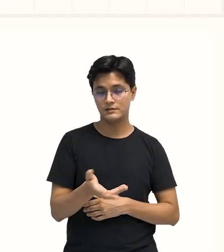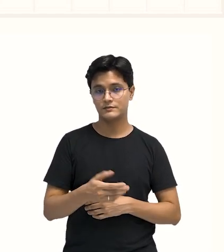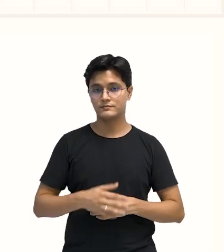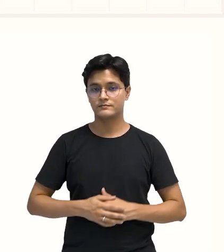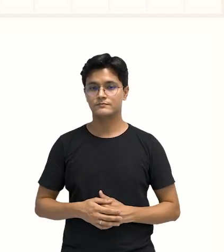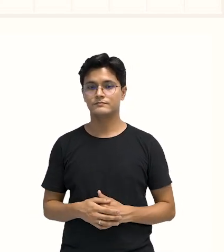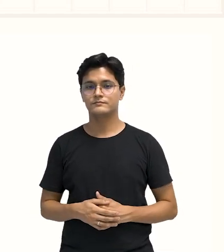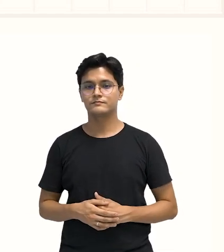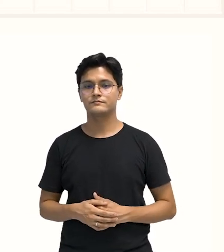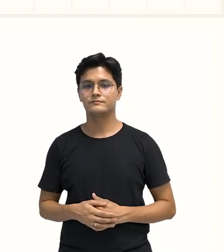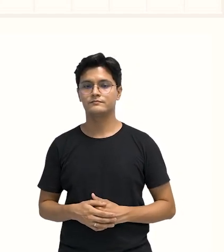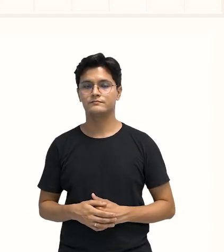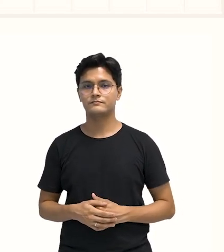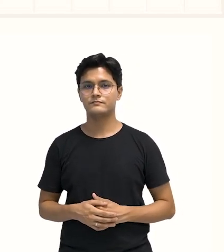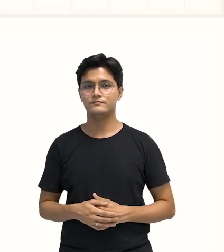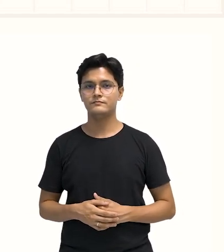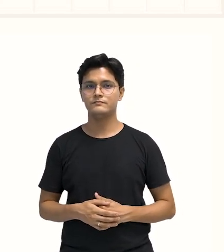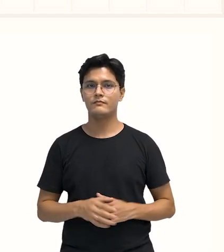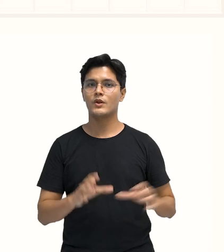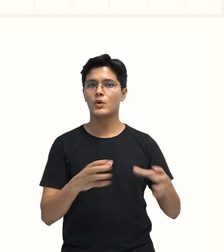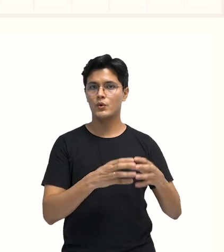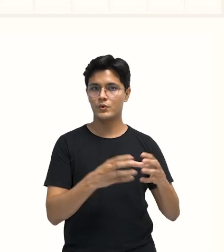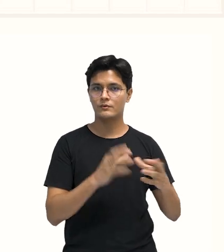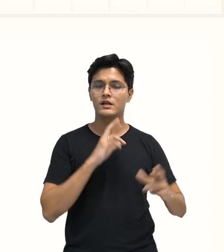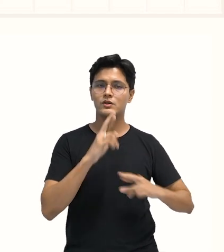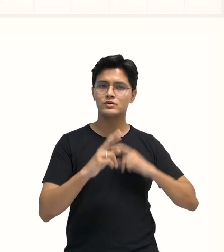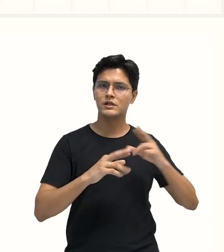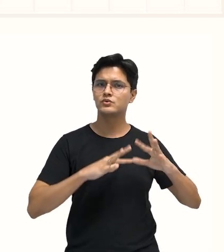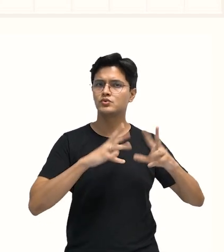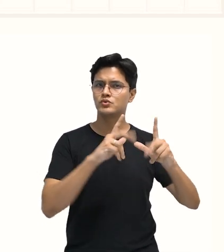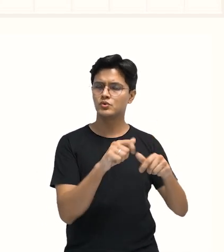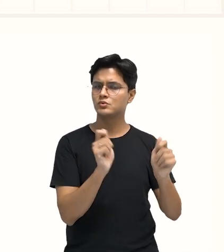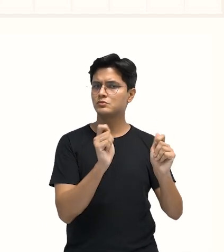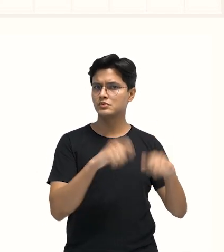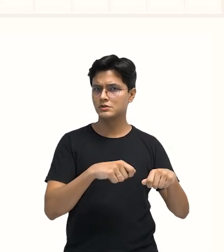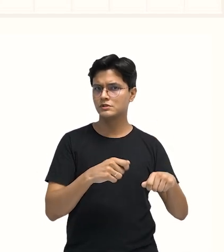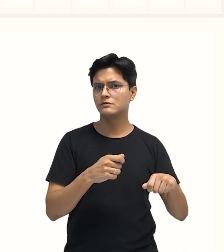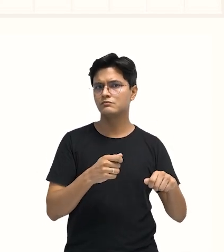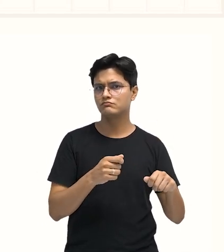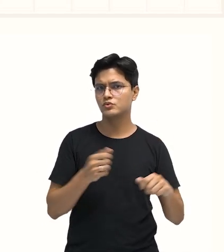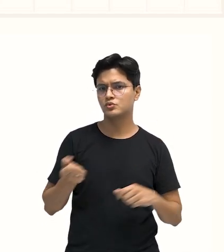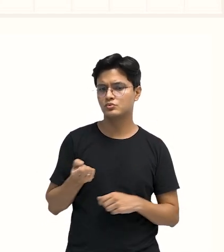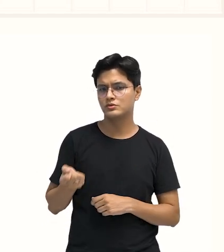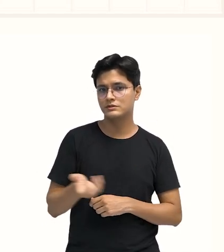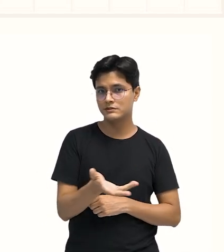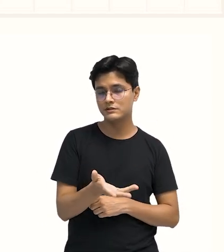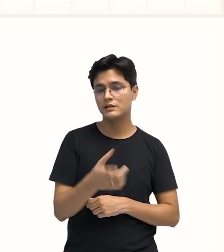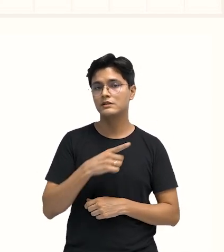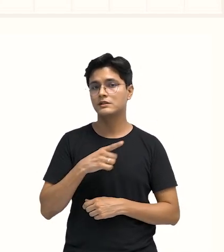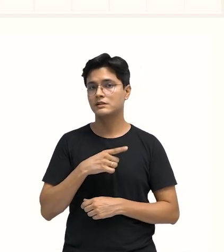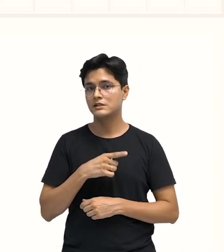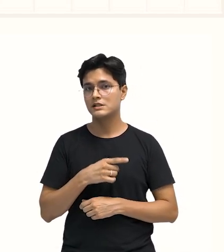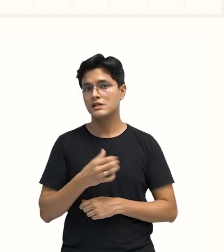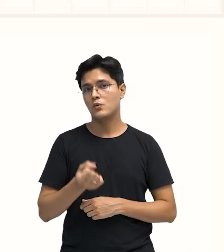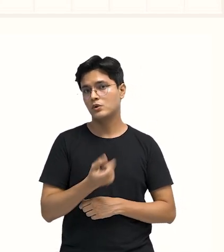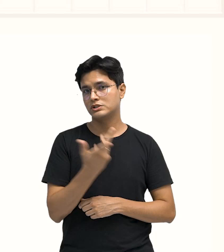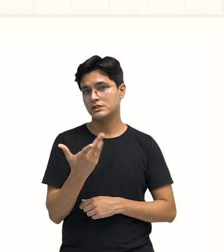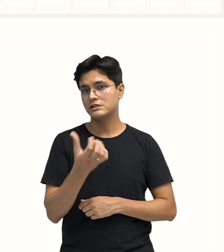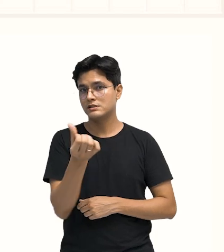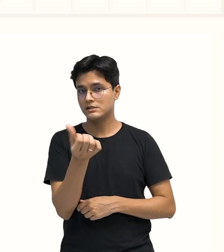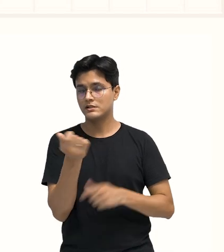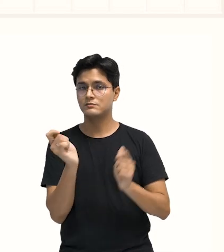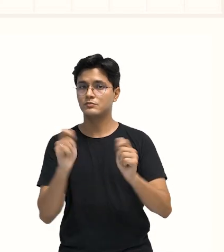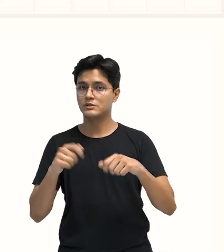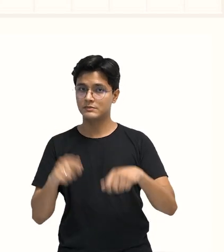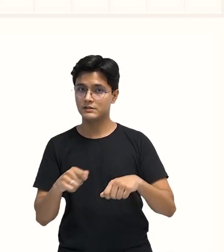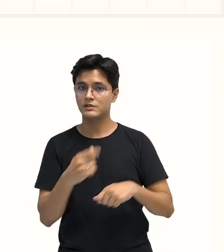amostral de um dado, beleza? São essas 6 possibilidades que podem ocorrer.